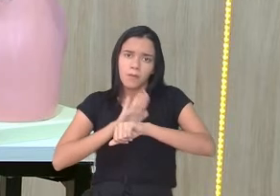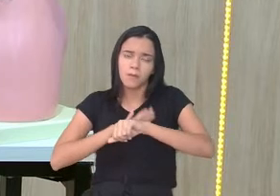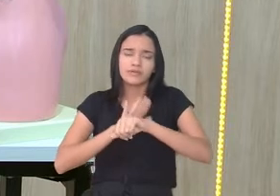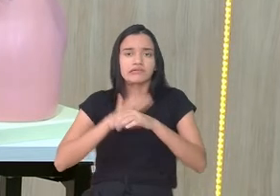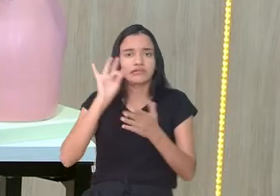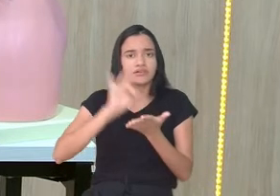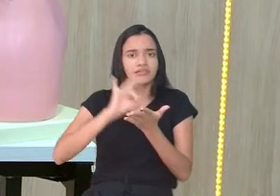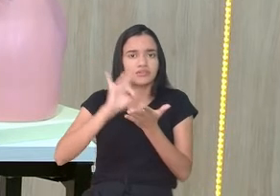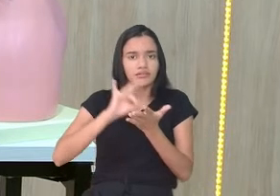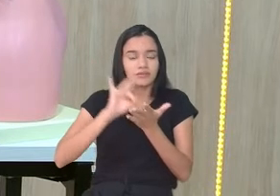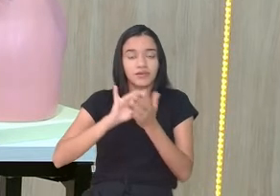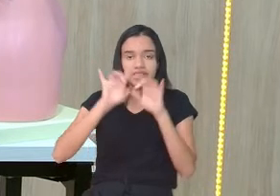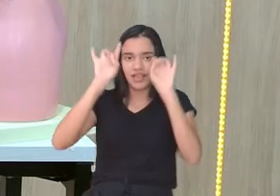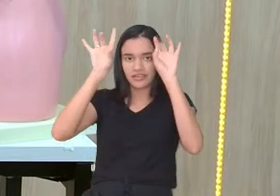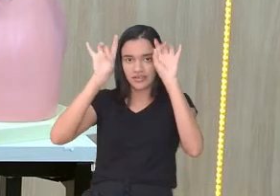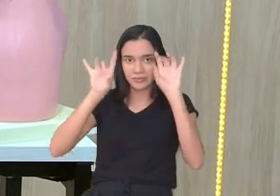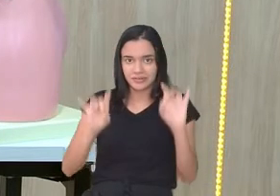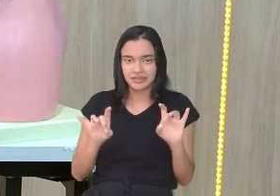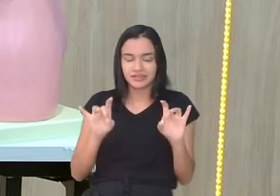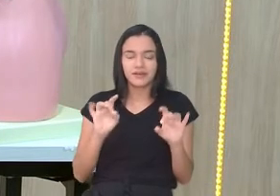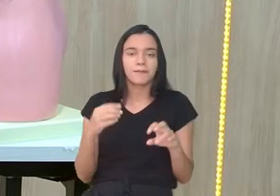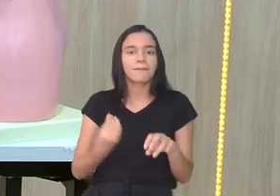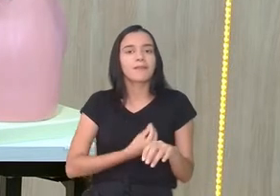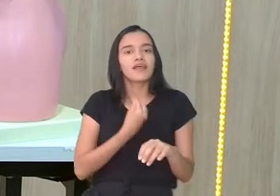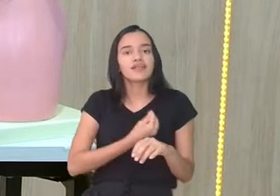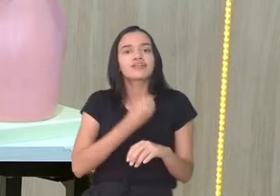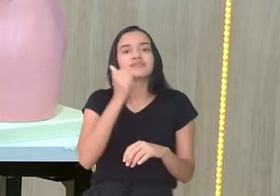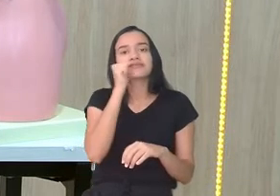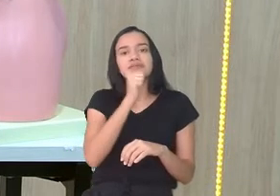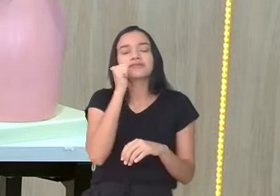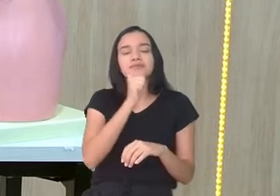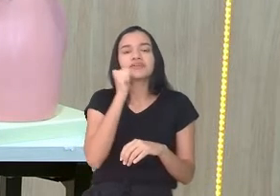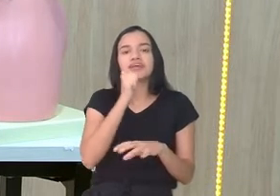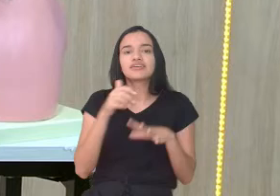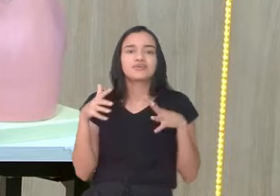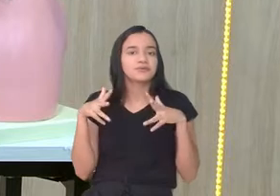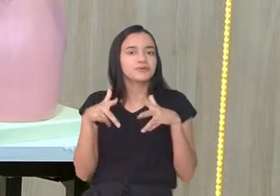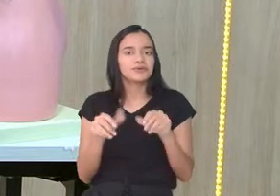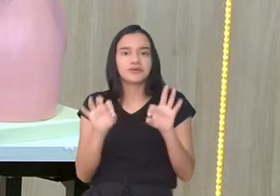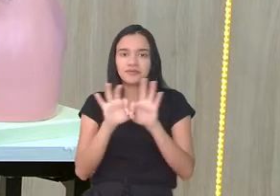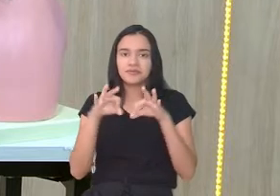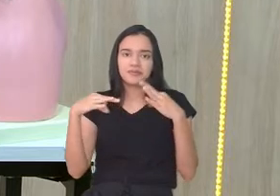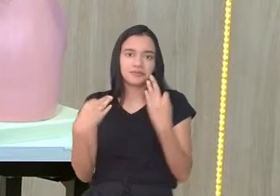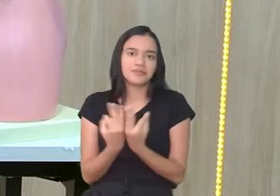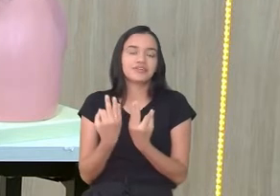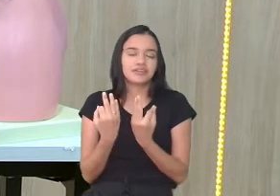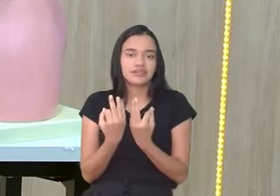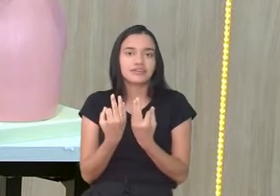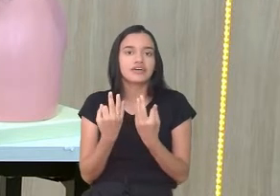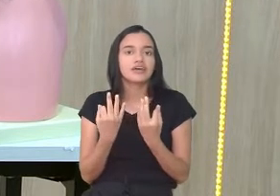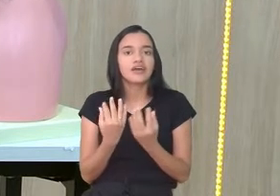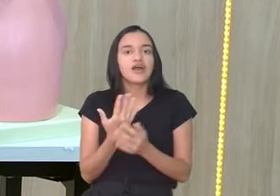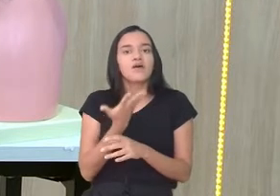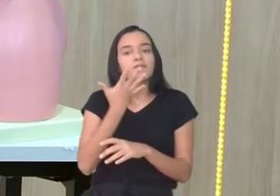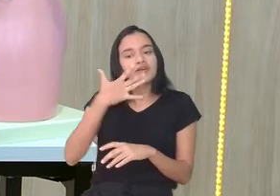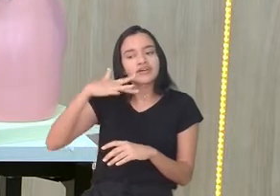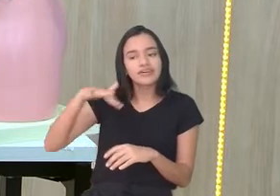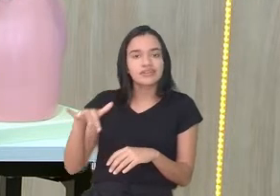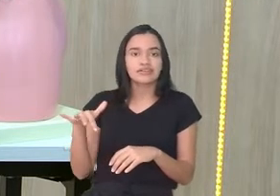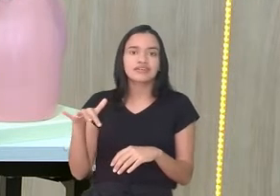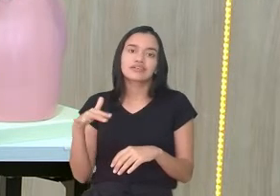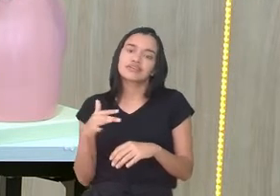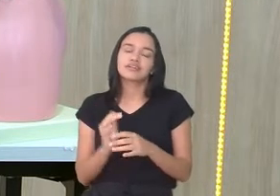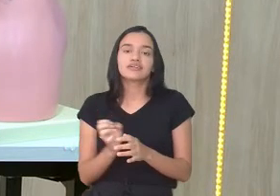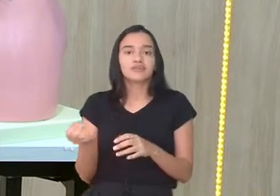realmente muito especial na vida da mulher e de toda uma família que vai receber, não é, uma criança,